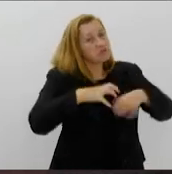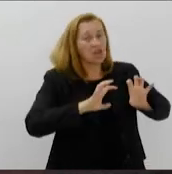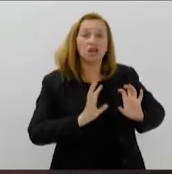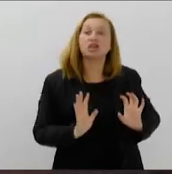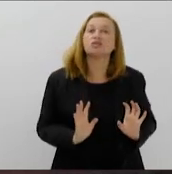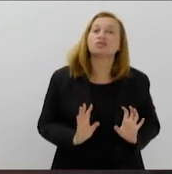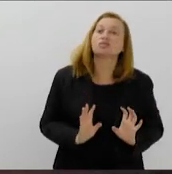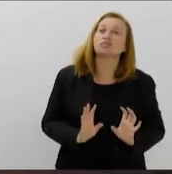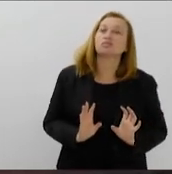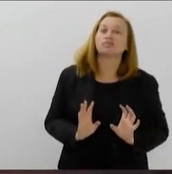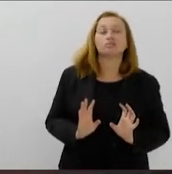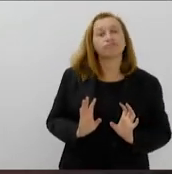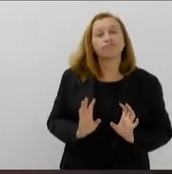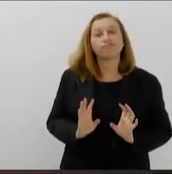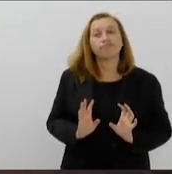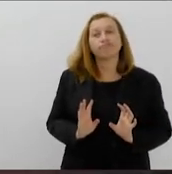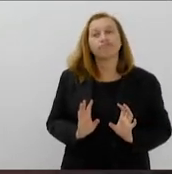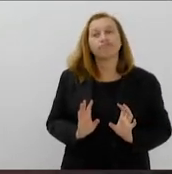não desejo.